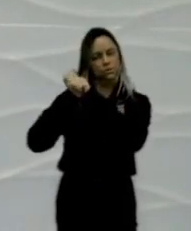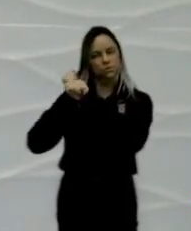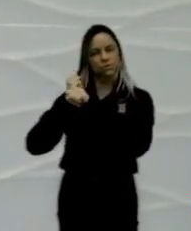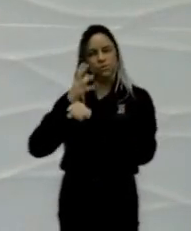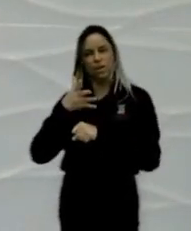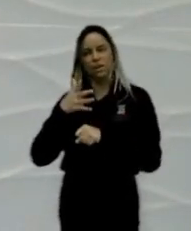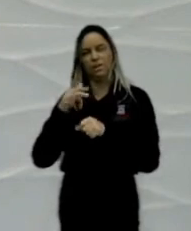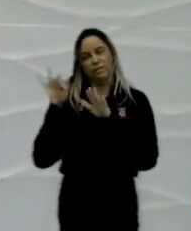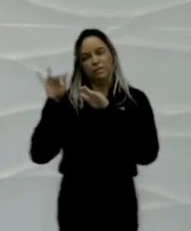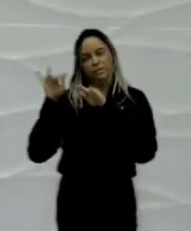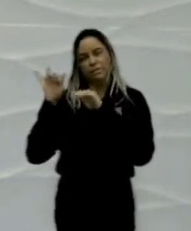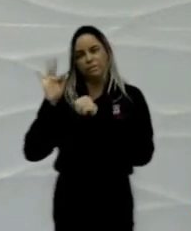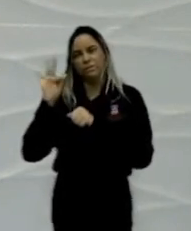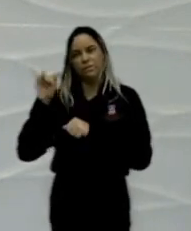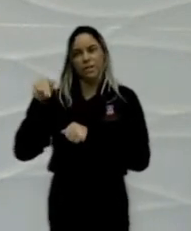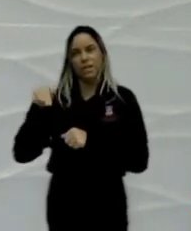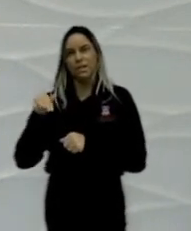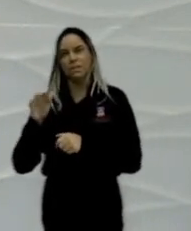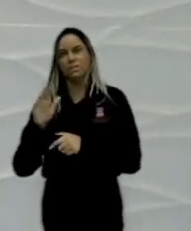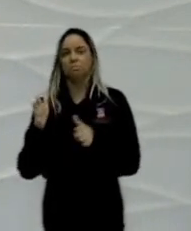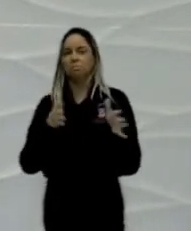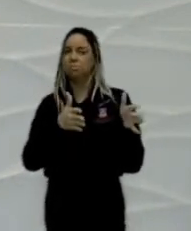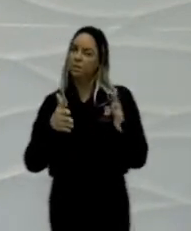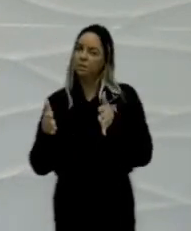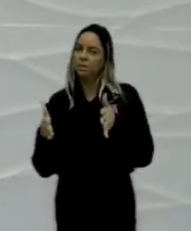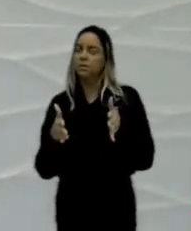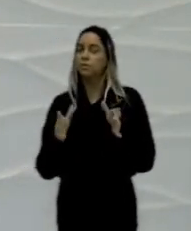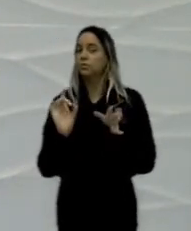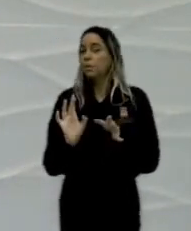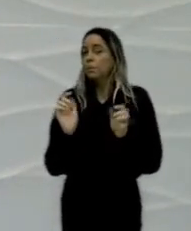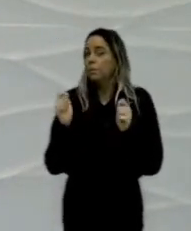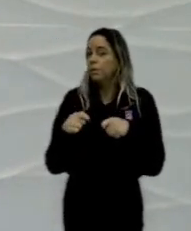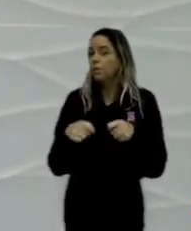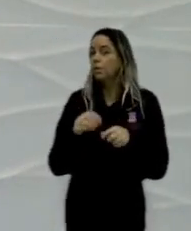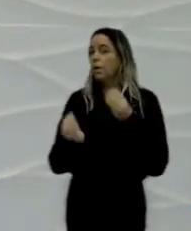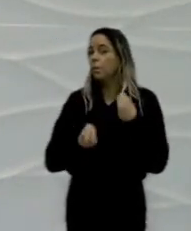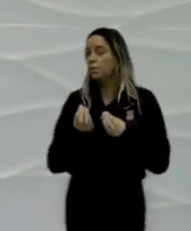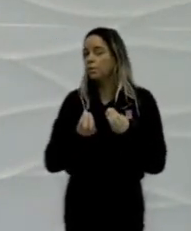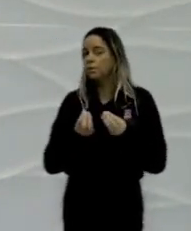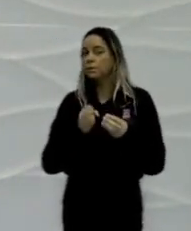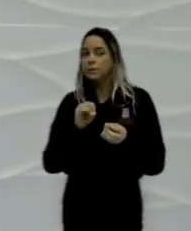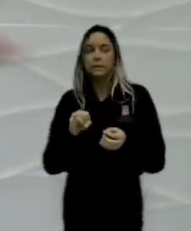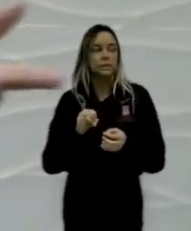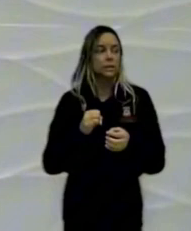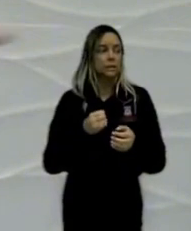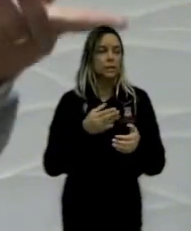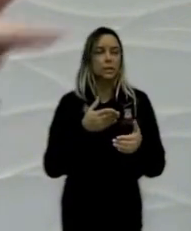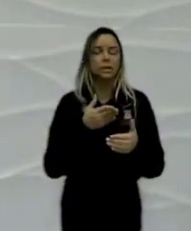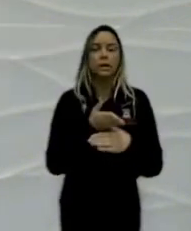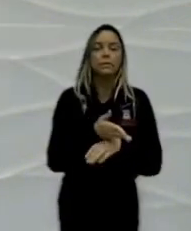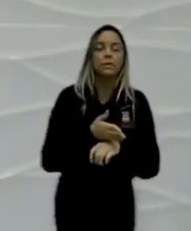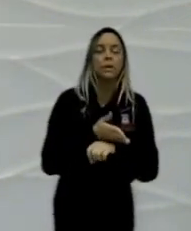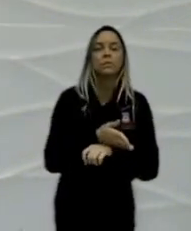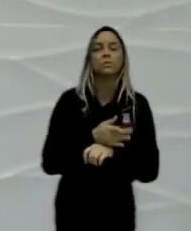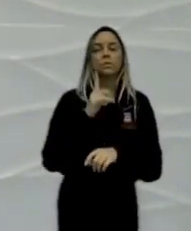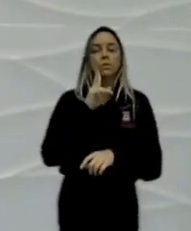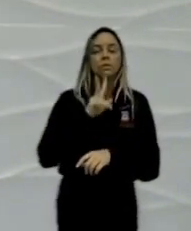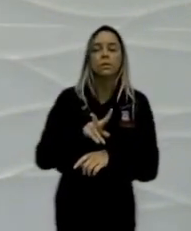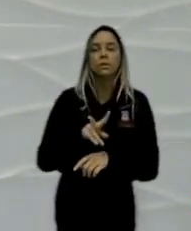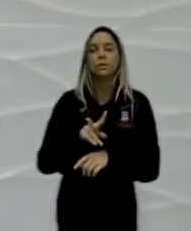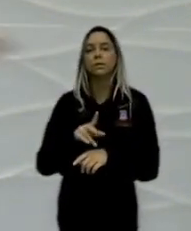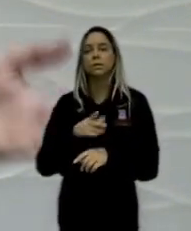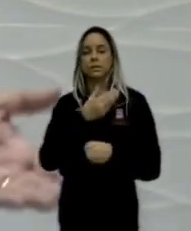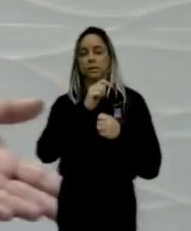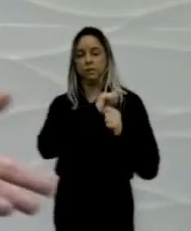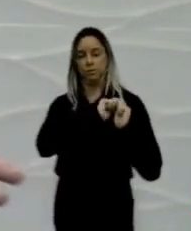atividade fim, mas até um certo tempo ela só podia ser tirada com abordagem. Então, sem abordagem não se tirava a multa de cinto.